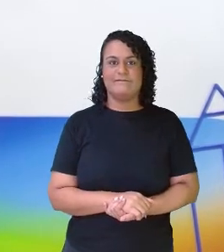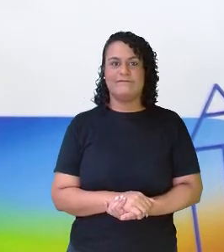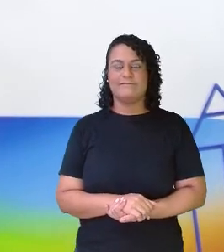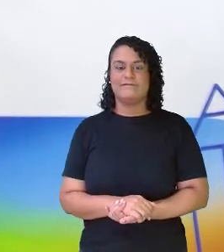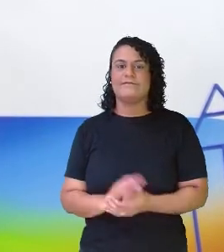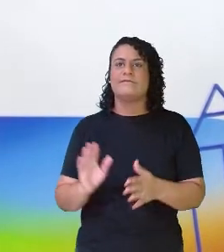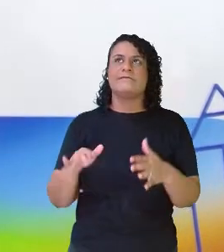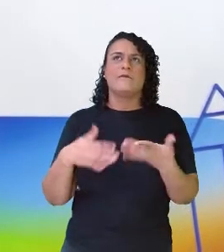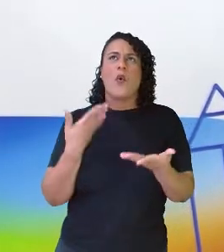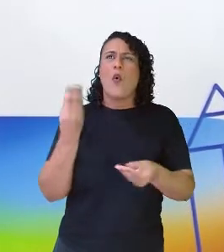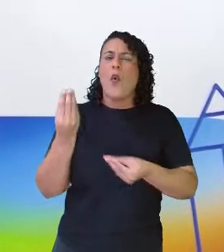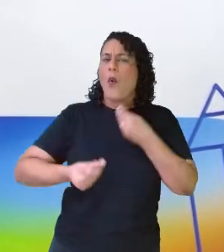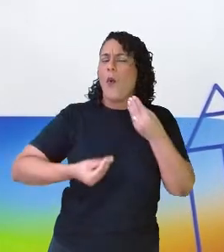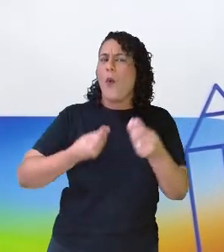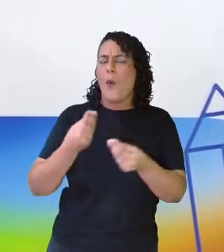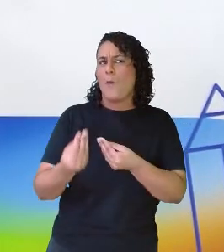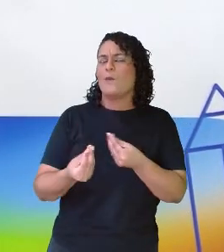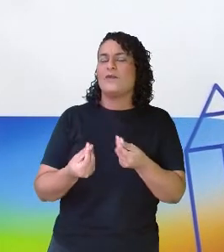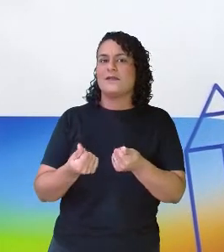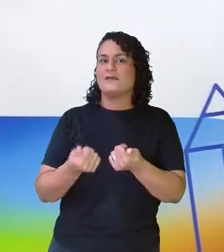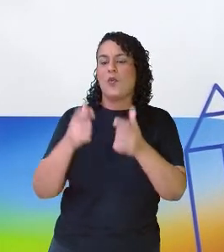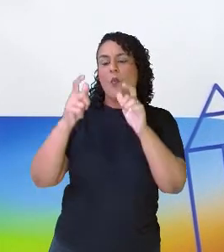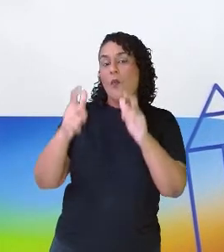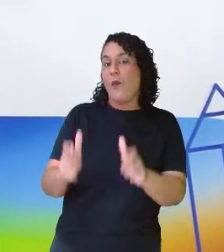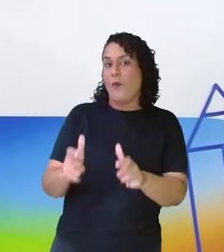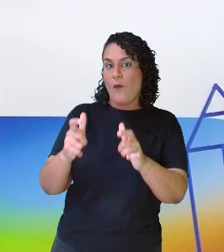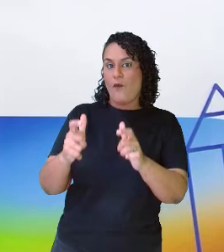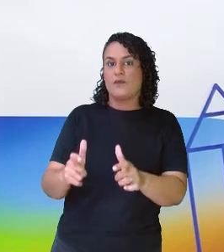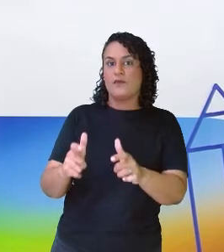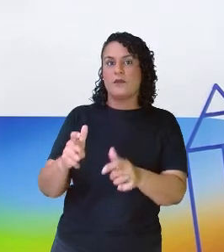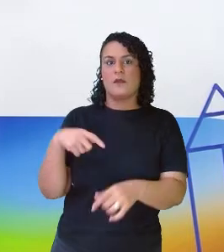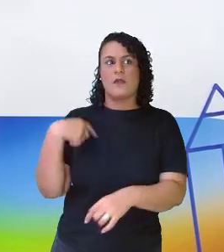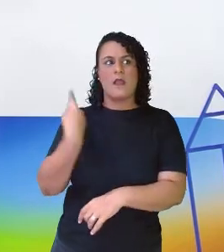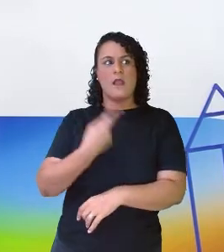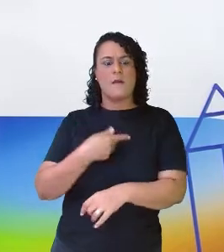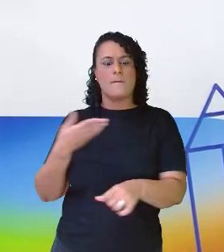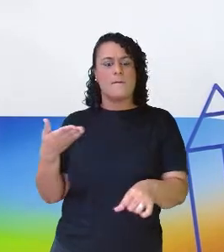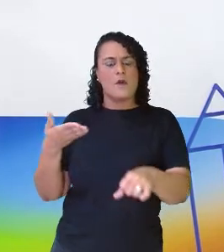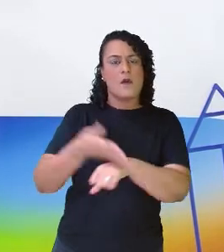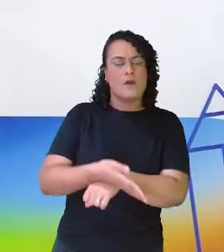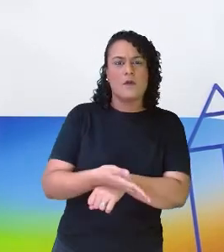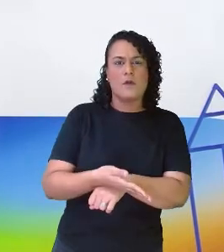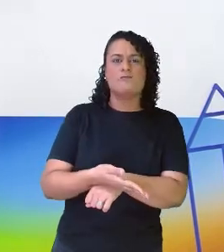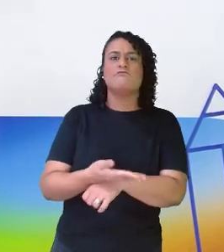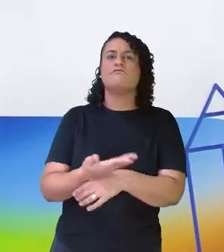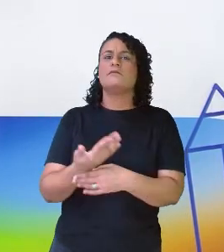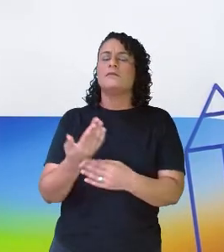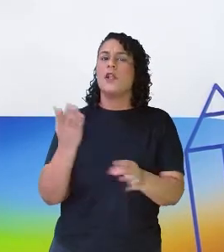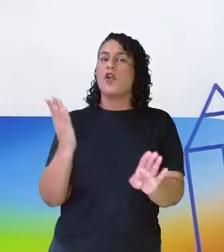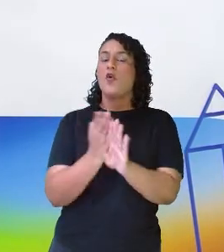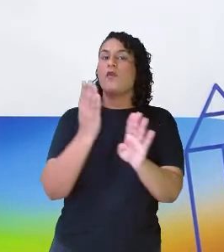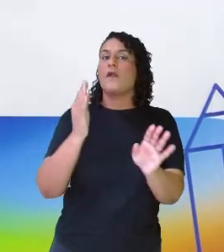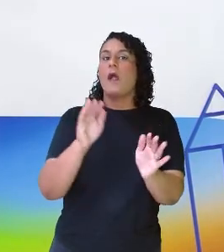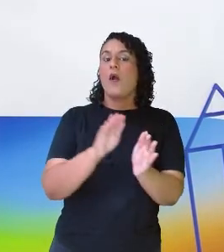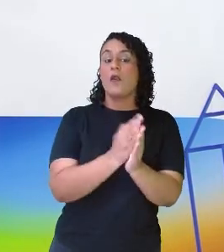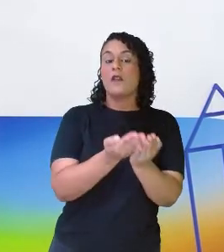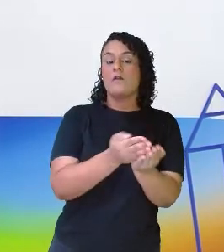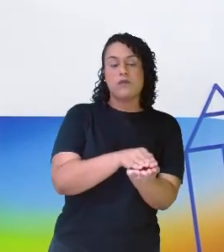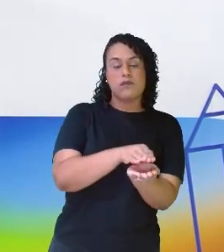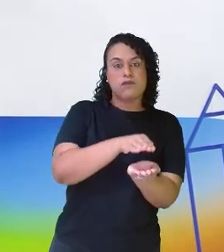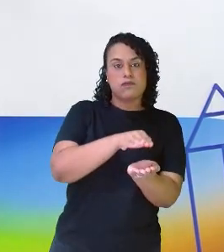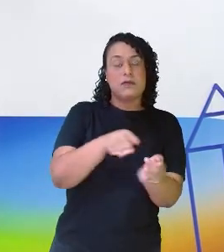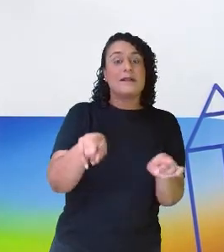local físico que eu poderia ir em busca dessas enciclopédias e que eu poderia ir em busca